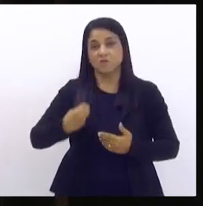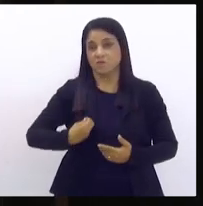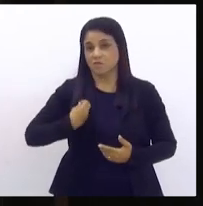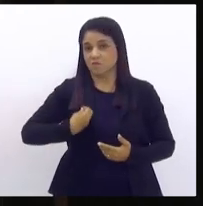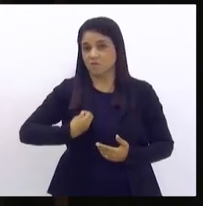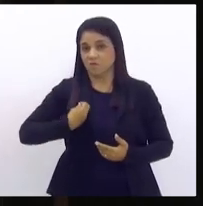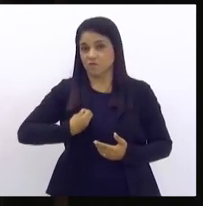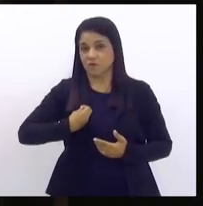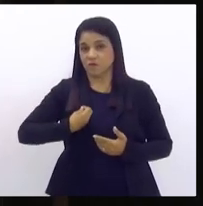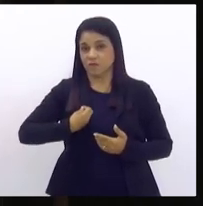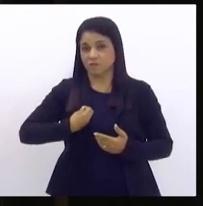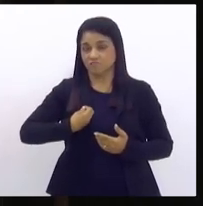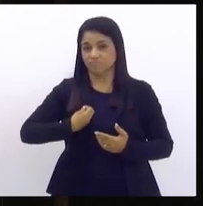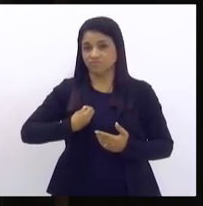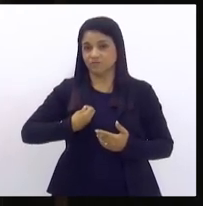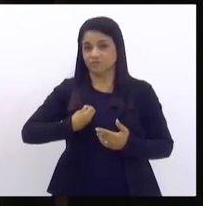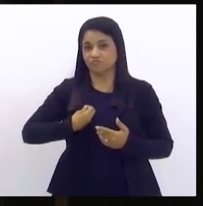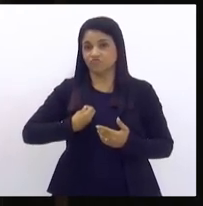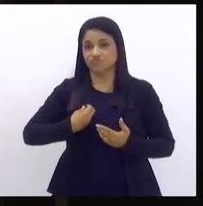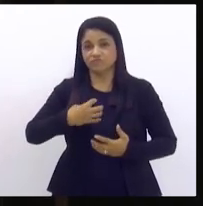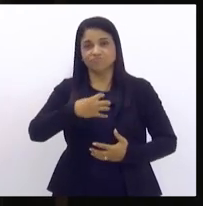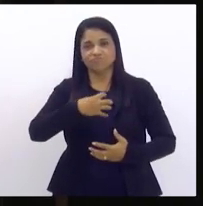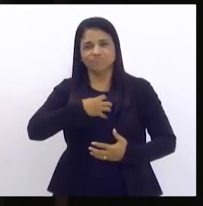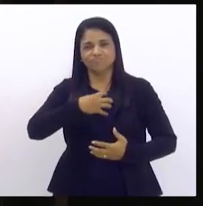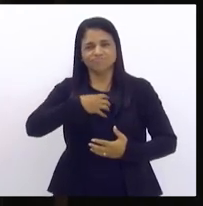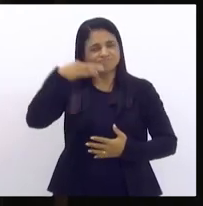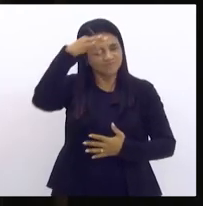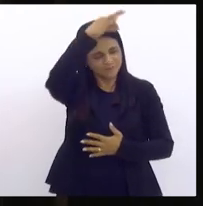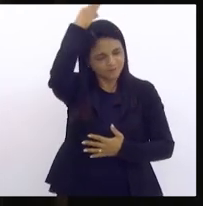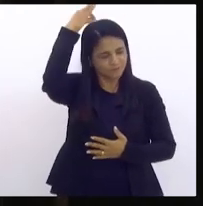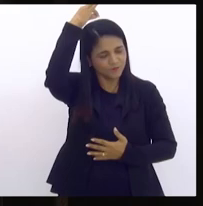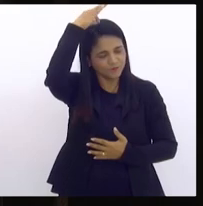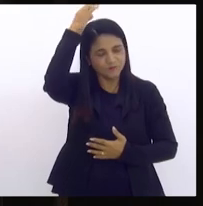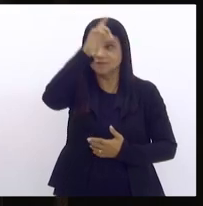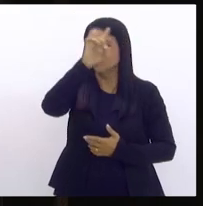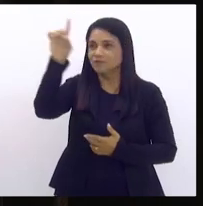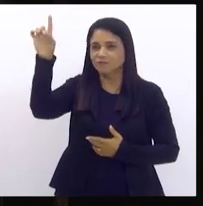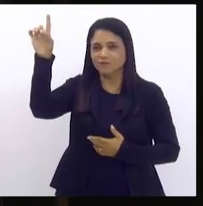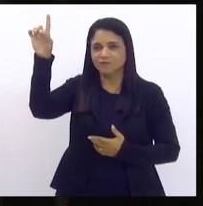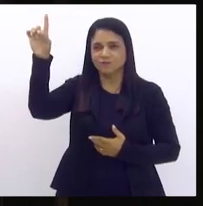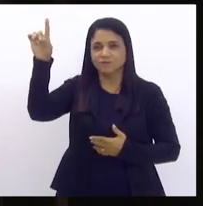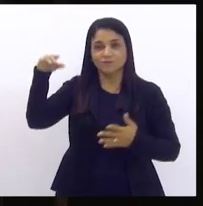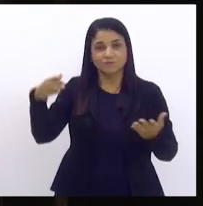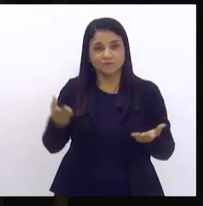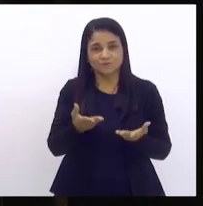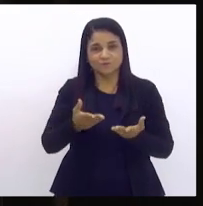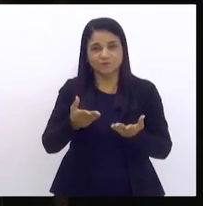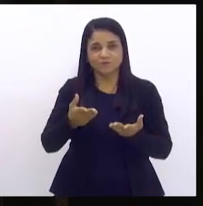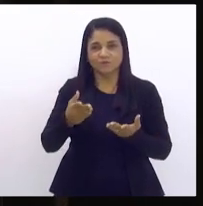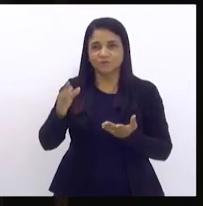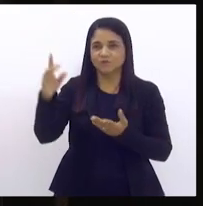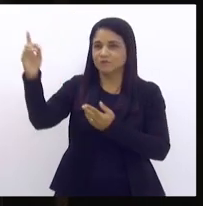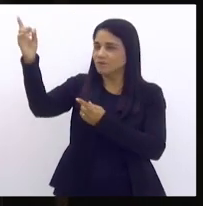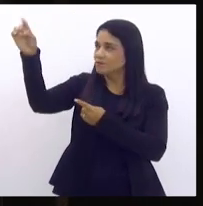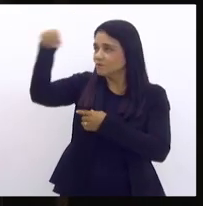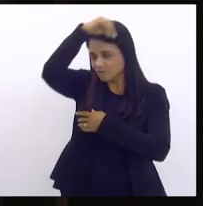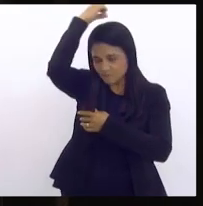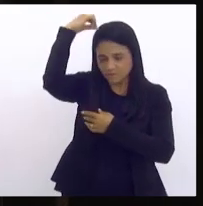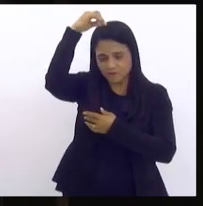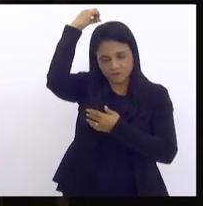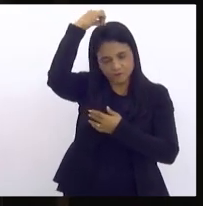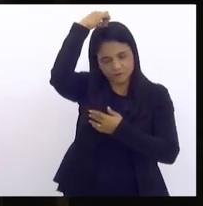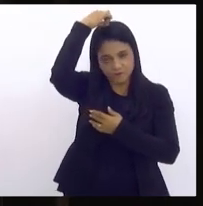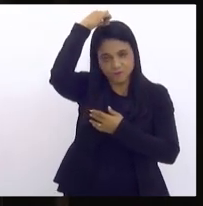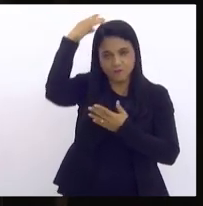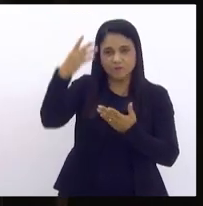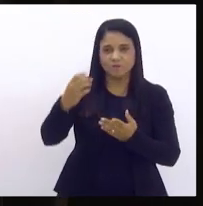seja impregnado dessa presença. Por isso, vinde, Espírito Santo,